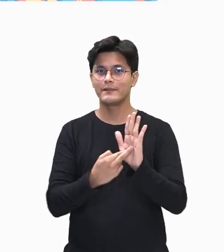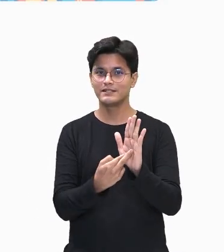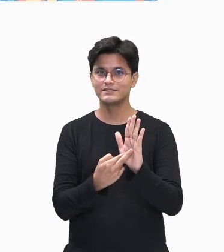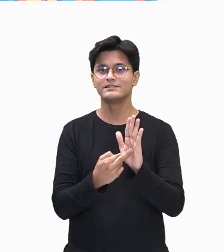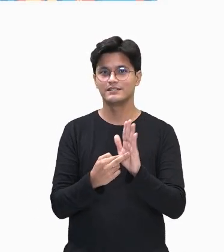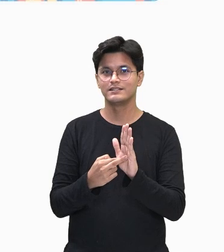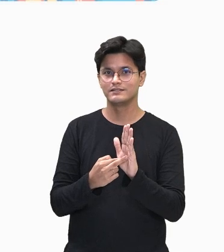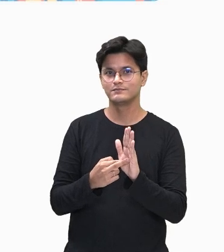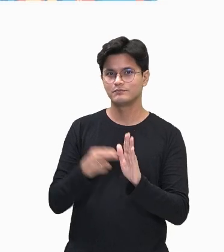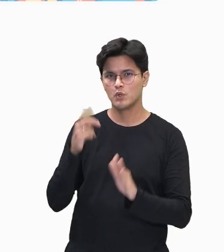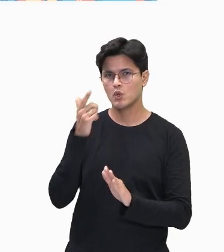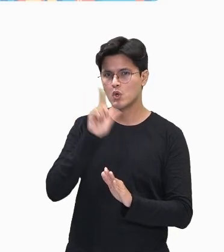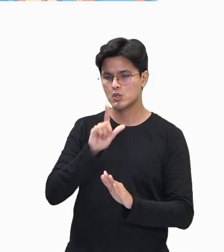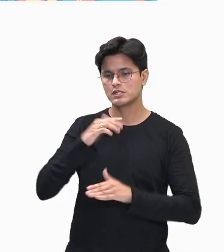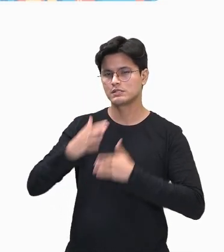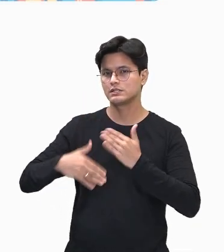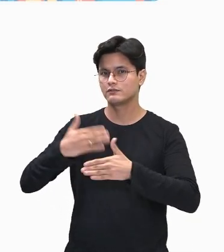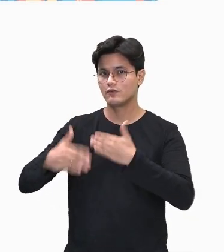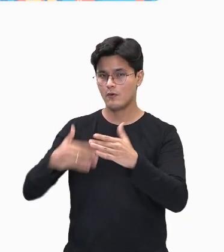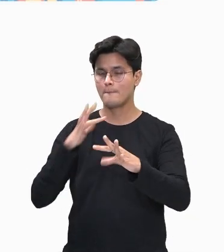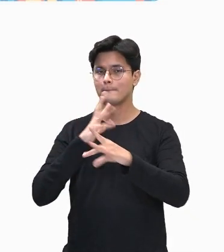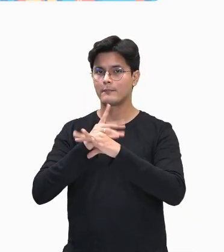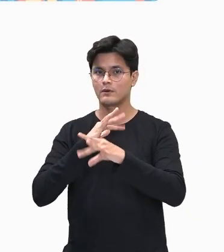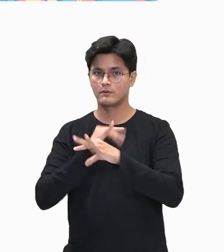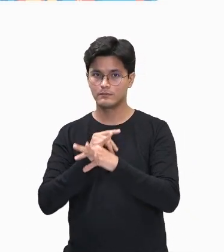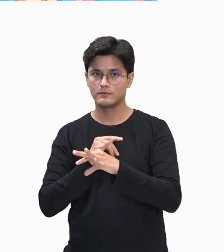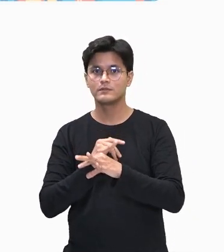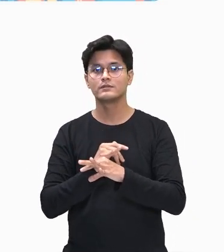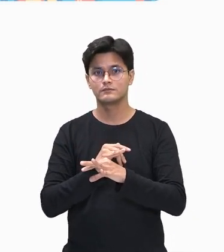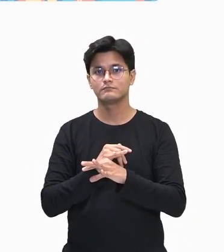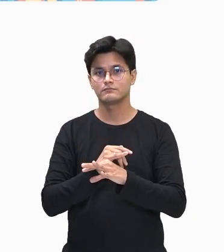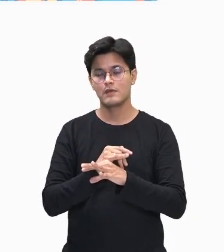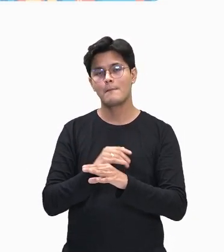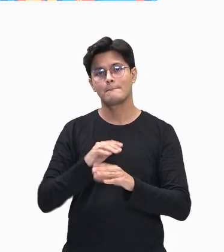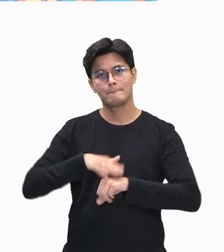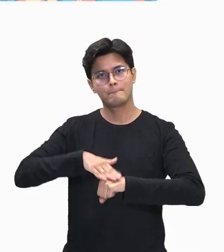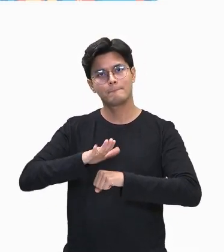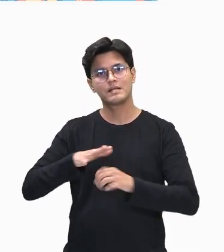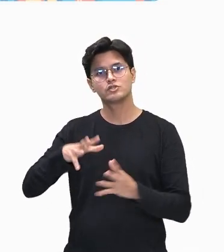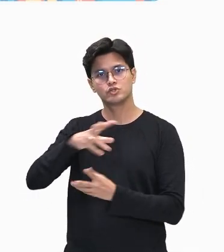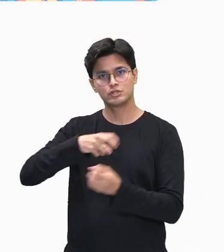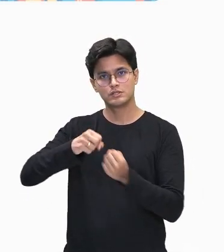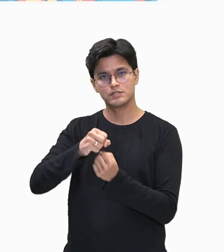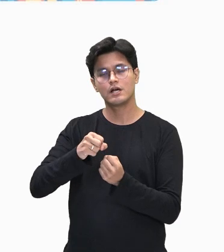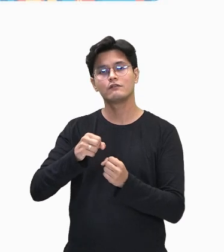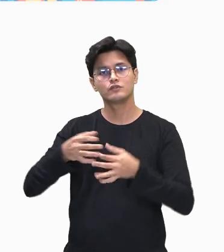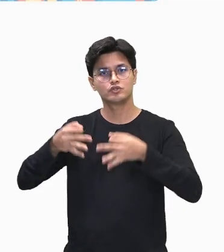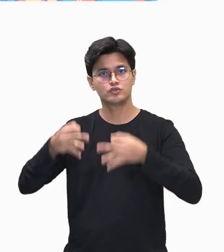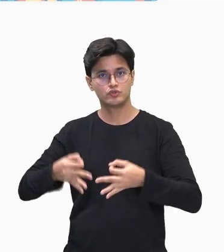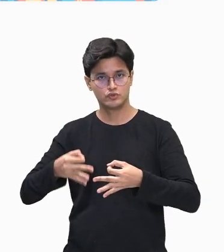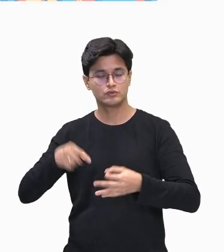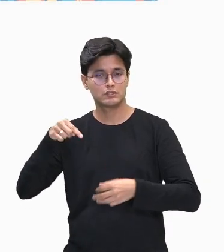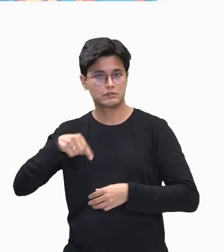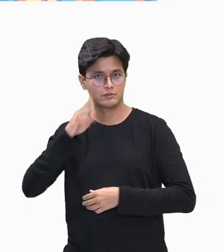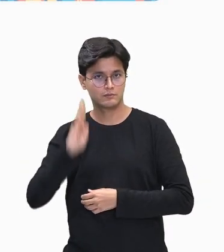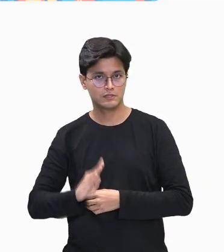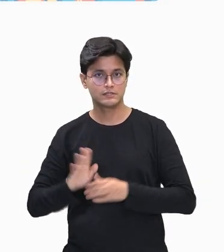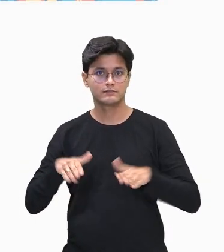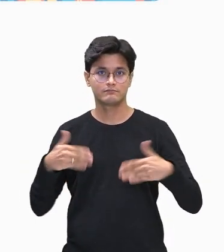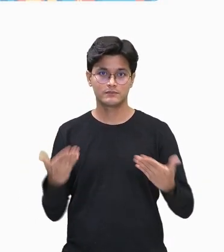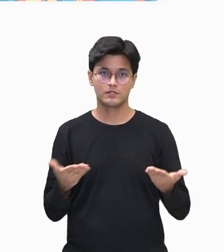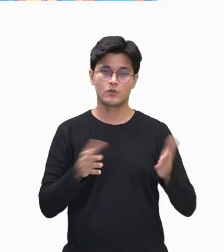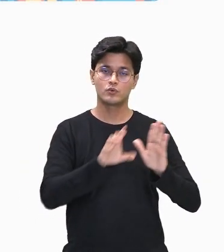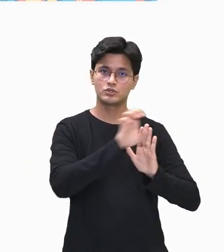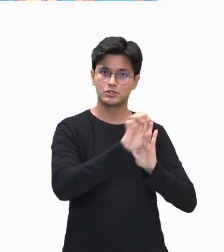do desenvolvimento urbano mais justo e sustentável no Brasil. Então, o Estatuto da Cidade, ele envolve,